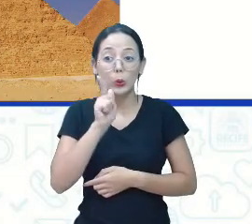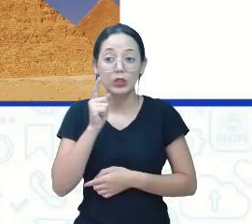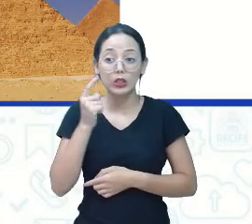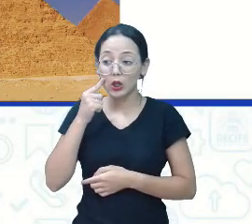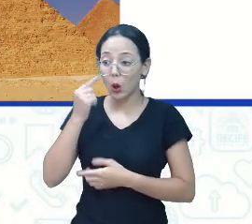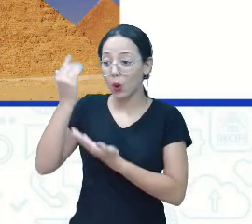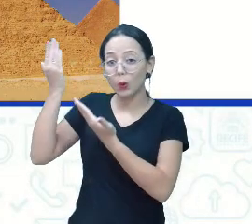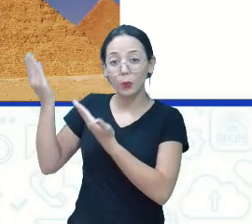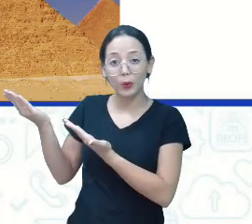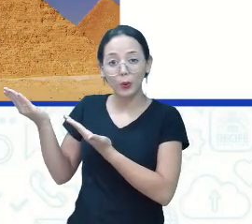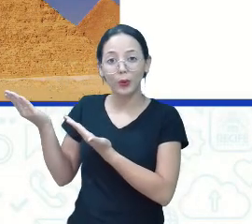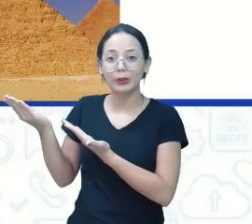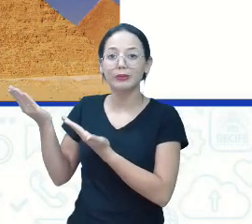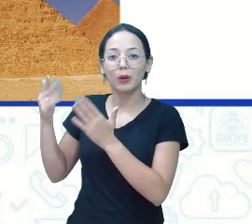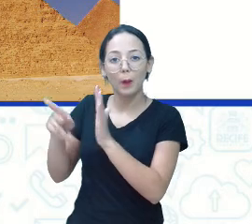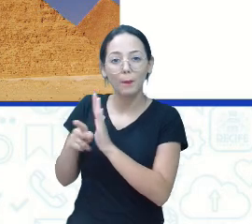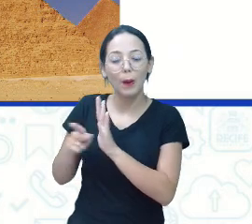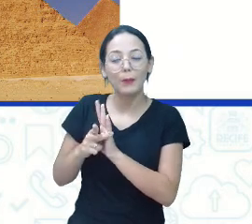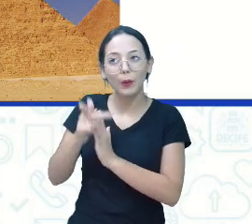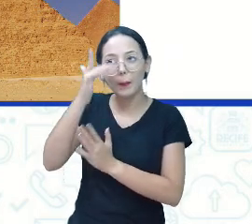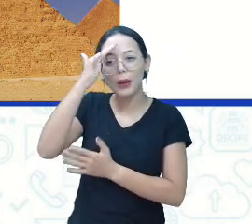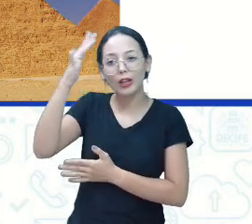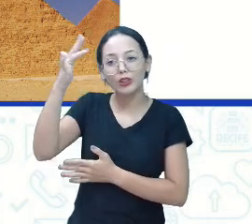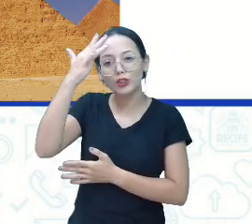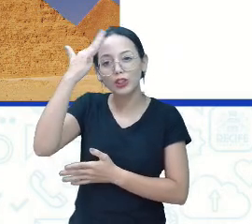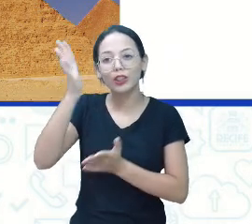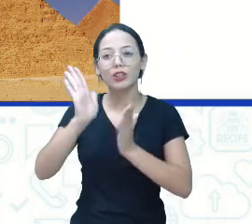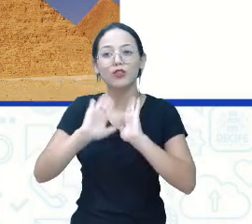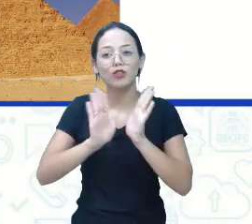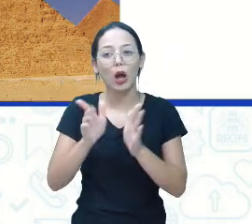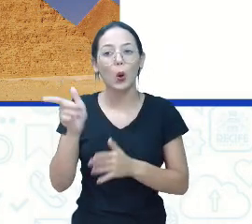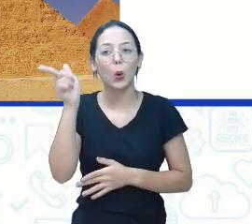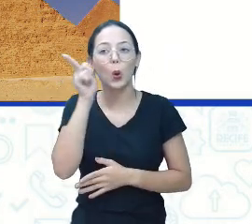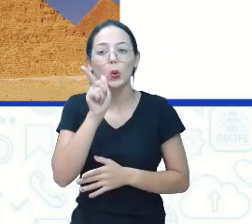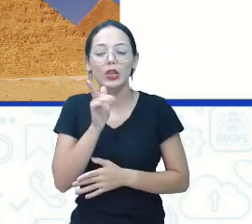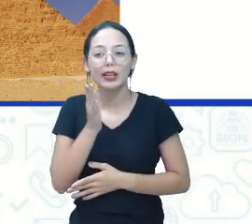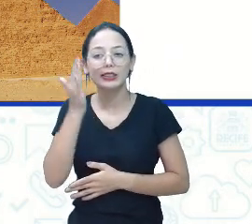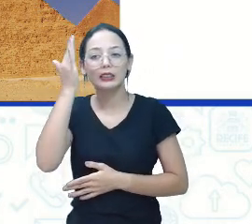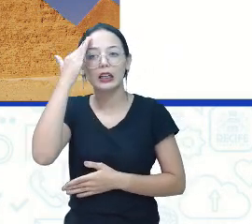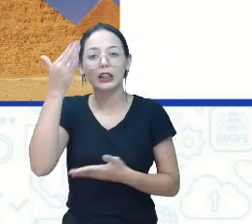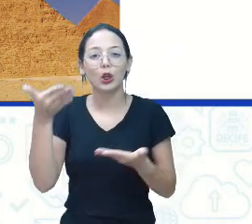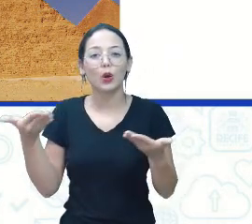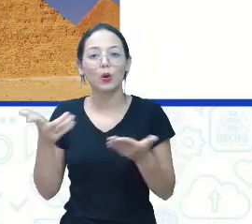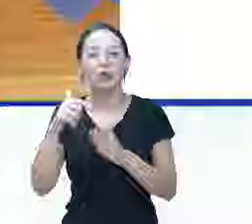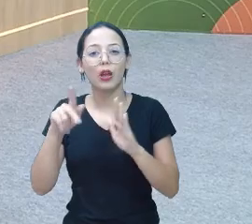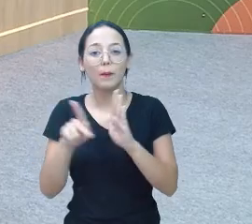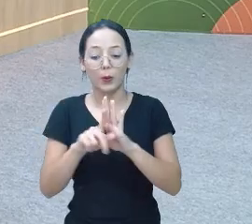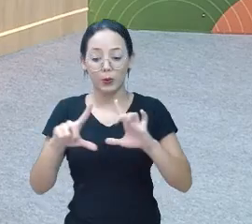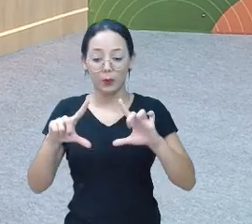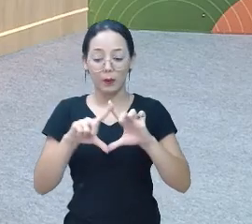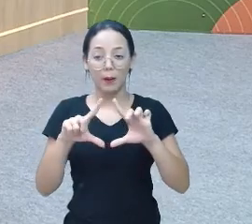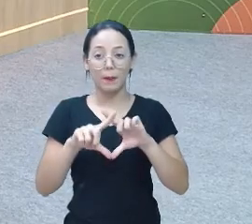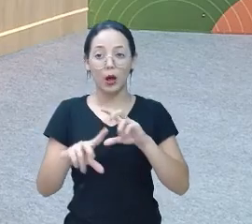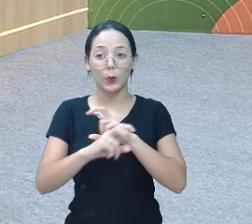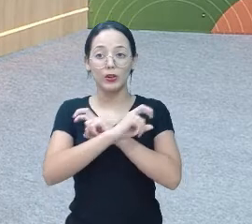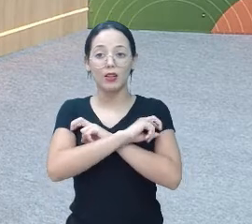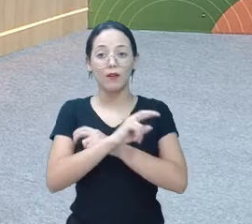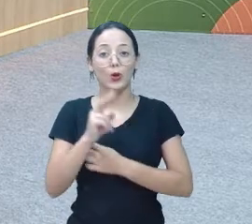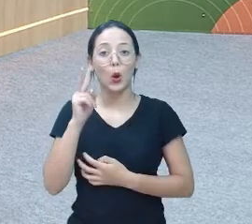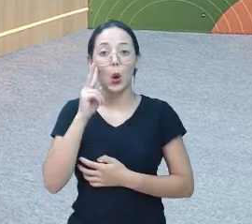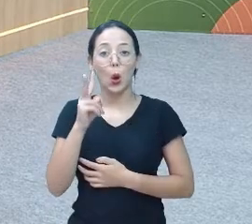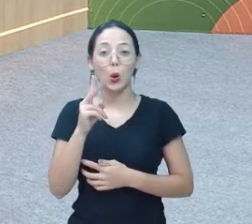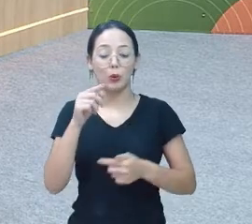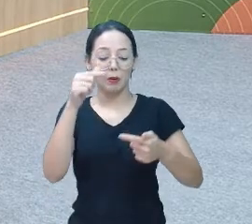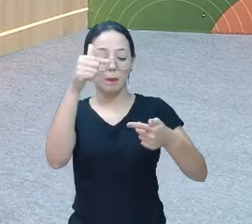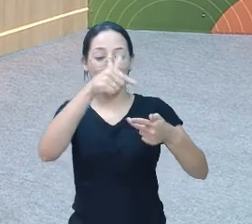nessa pirâmide do jeito que a gente imagina, do jeito que a gente consegue compreender hoje como sendo as pirâmides do Egito, observe quanto